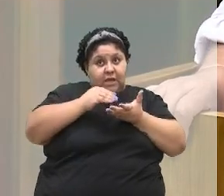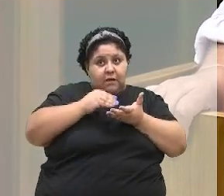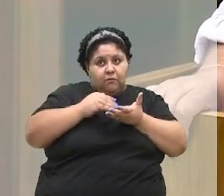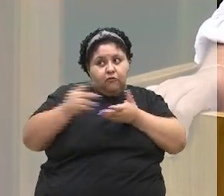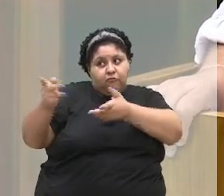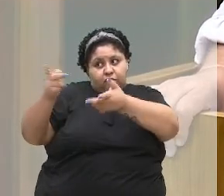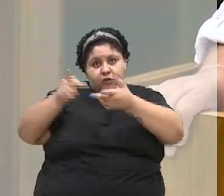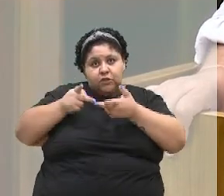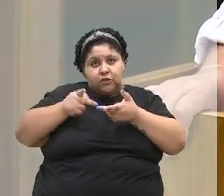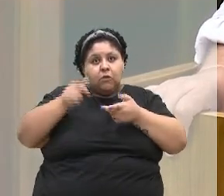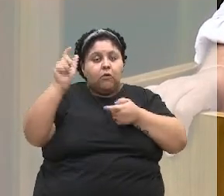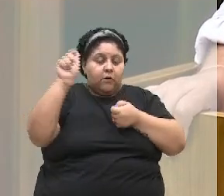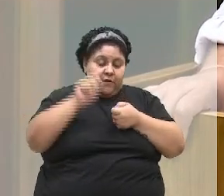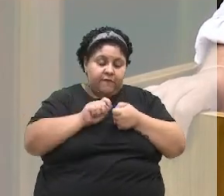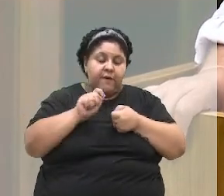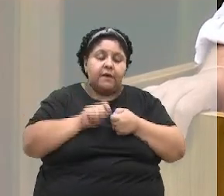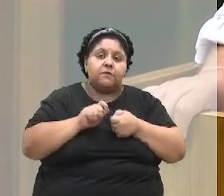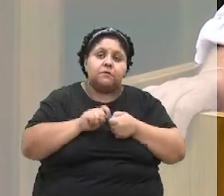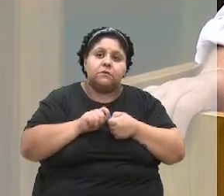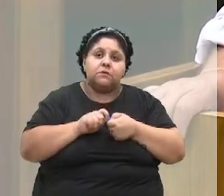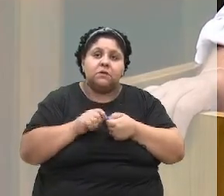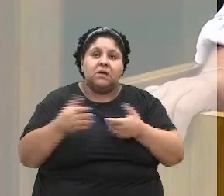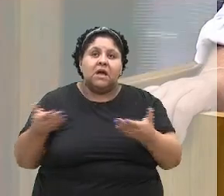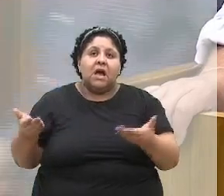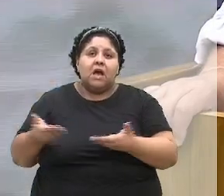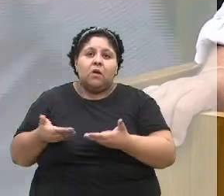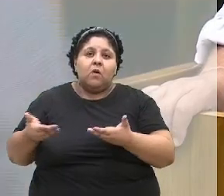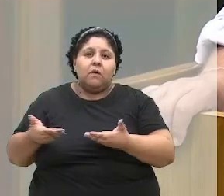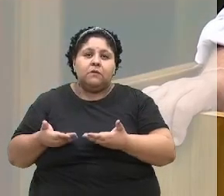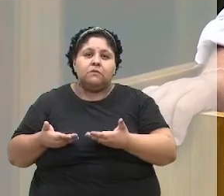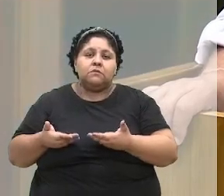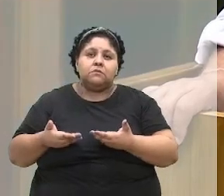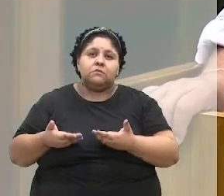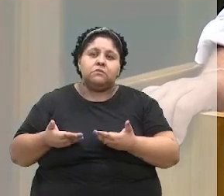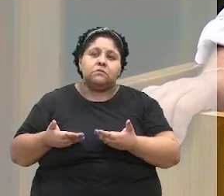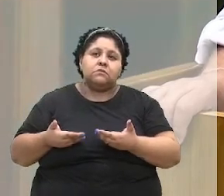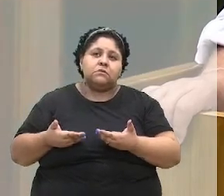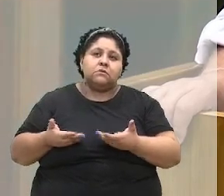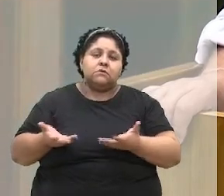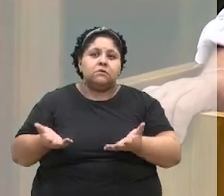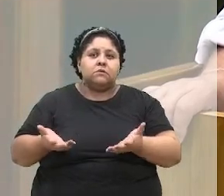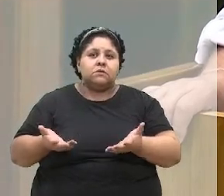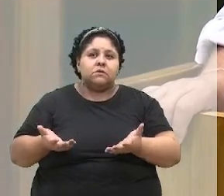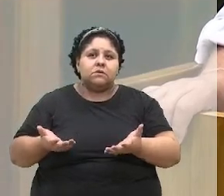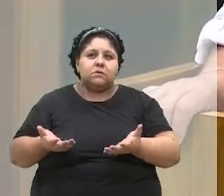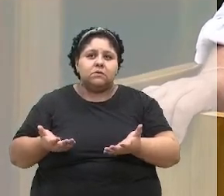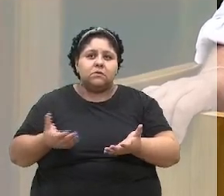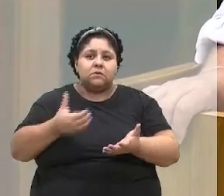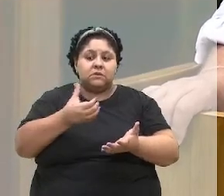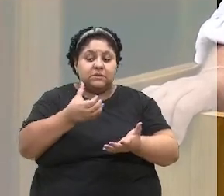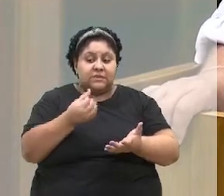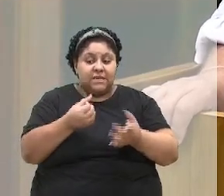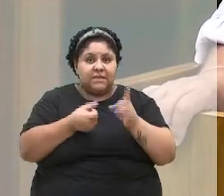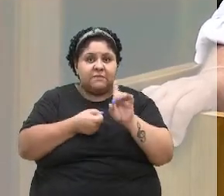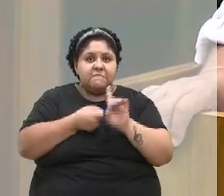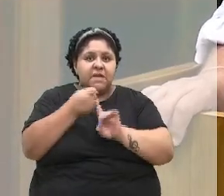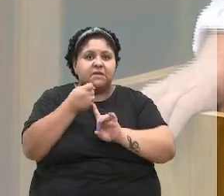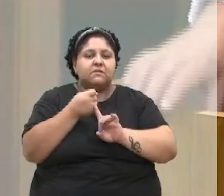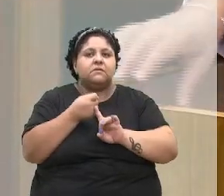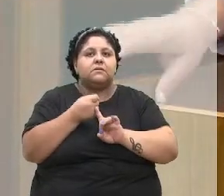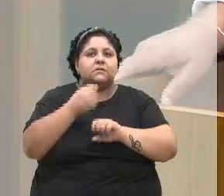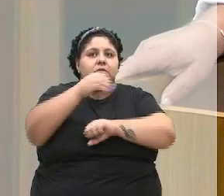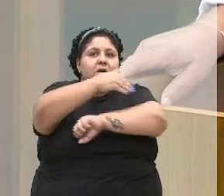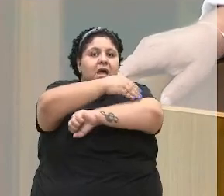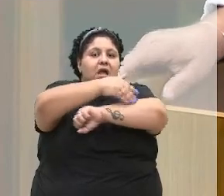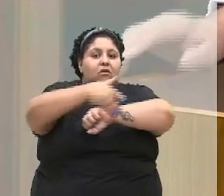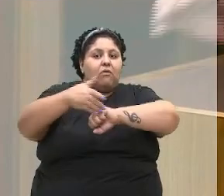E foi feito. Então agora, mais de 6 meses, a rua